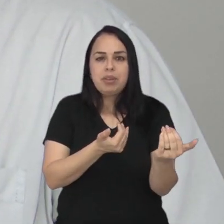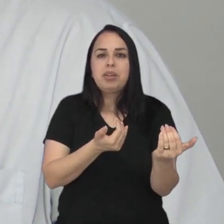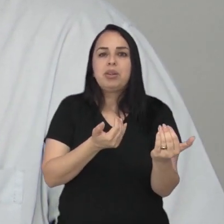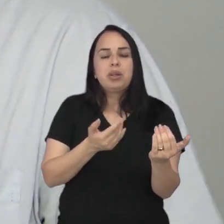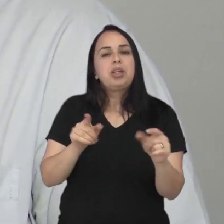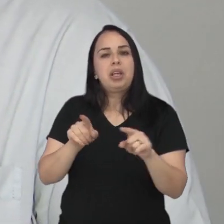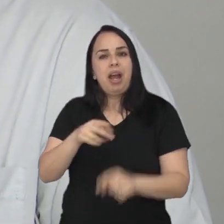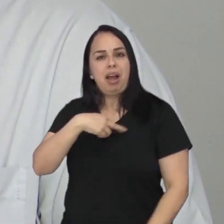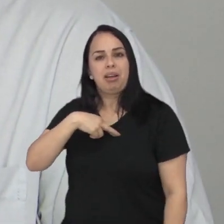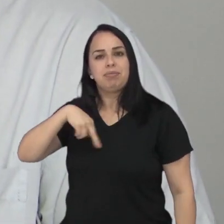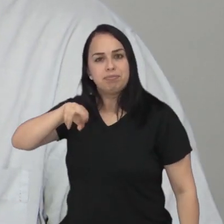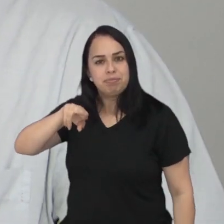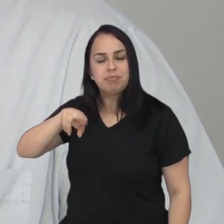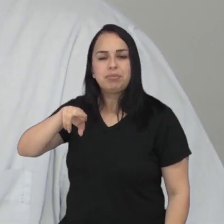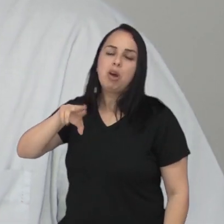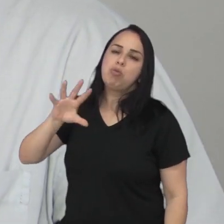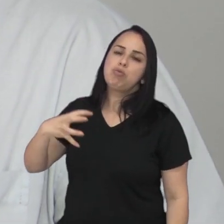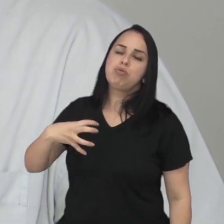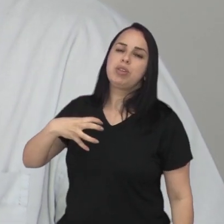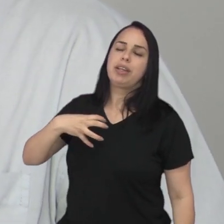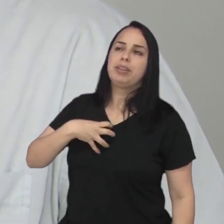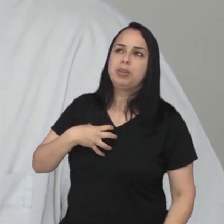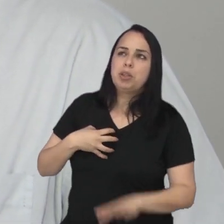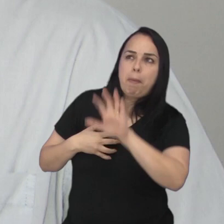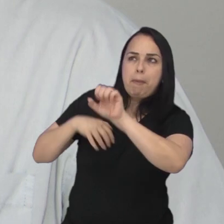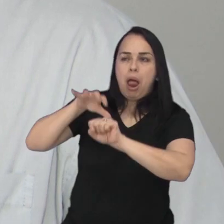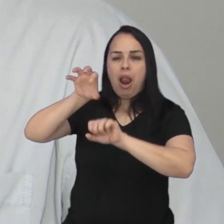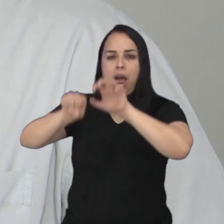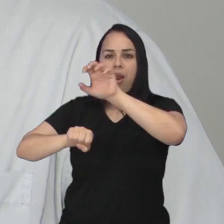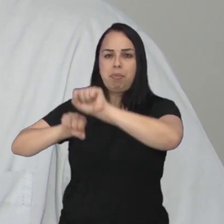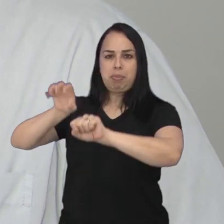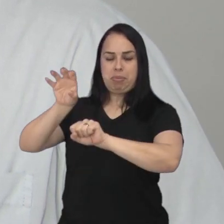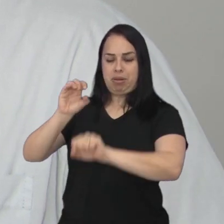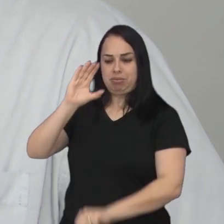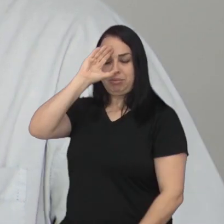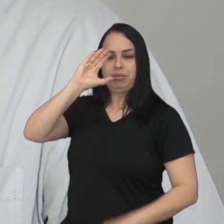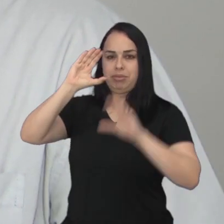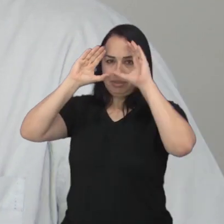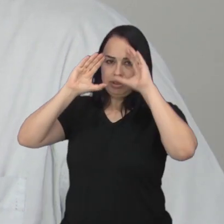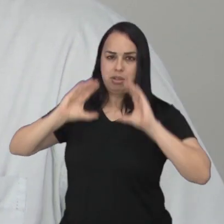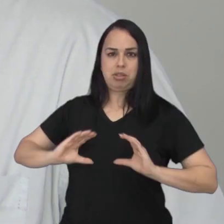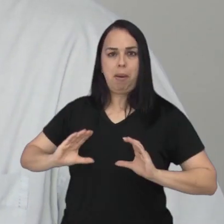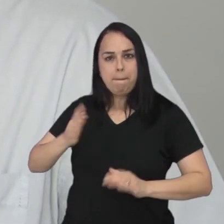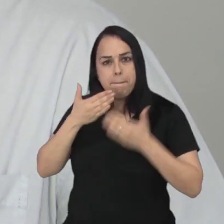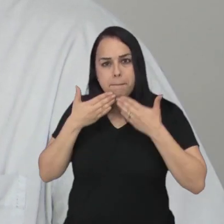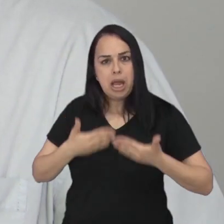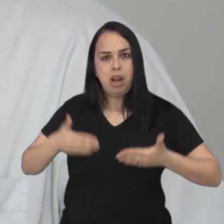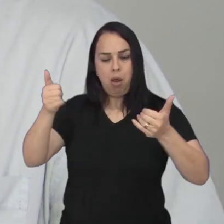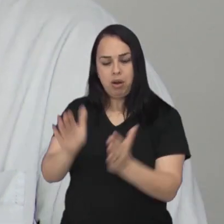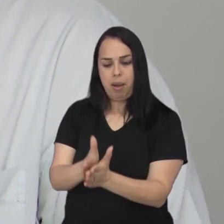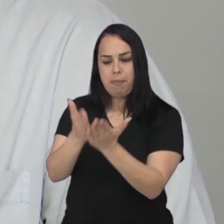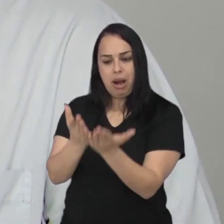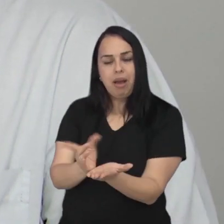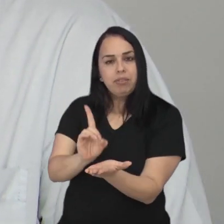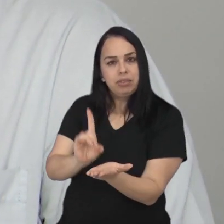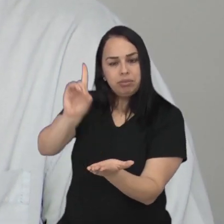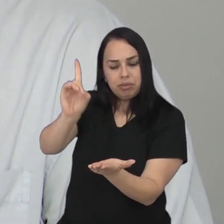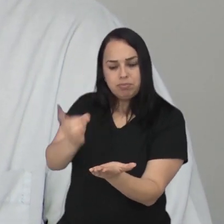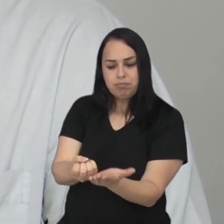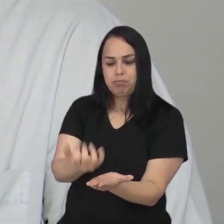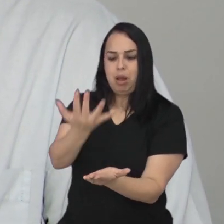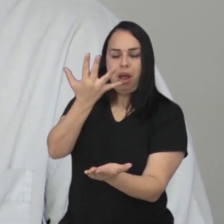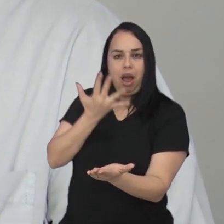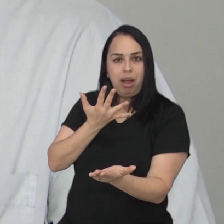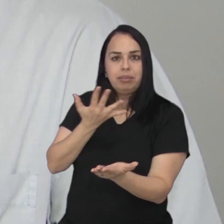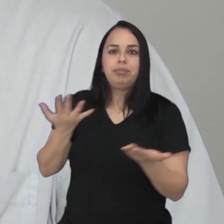com o cristianismo também buscar uma forma dele poder ser um cidadão melhor, de conhecer a palavra. Isso é importante também.